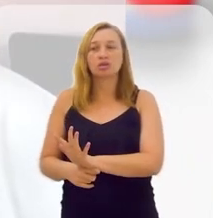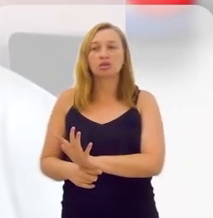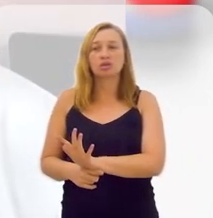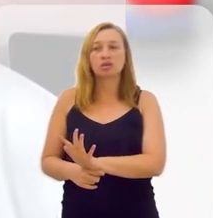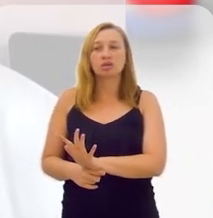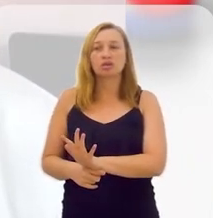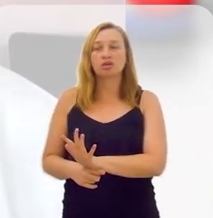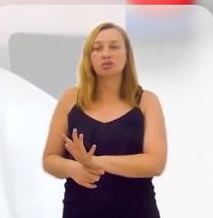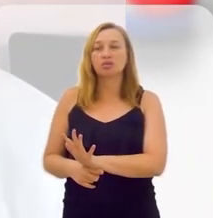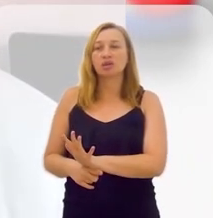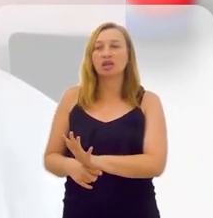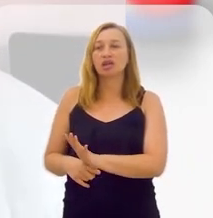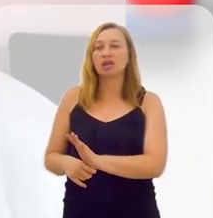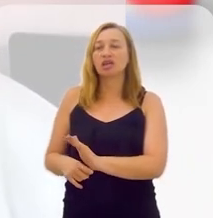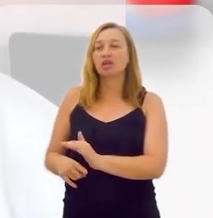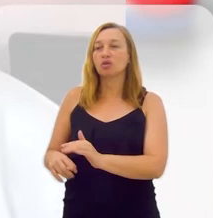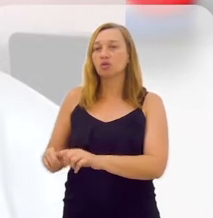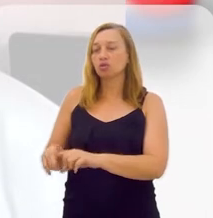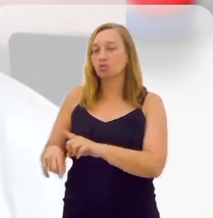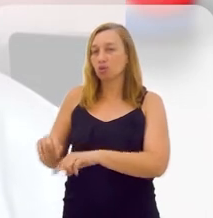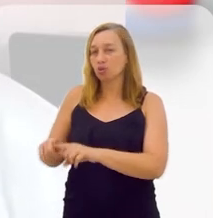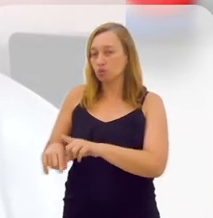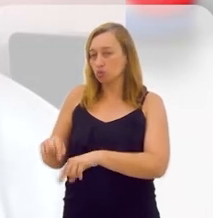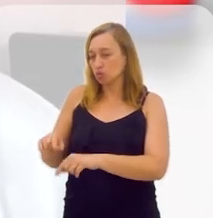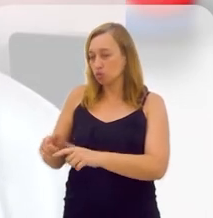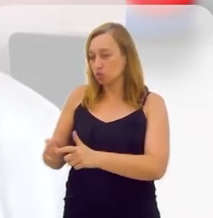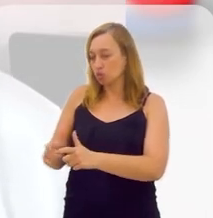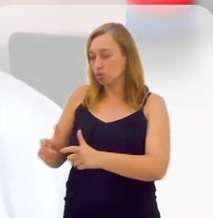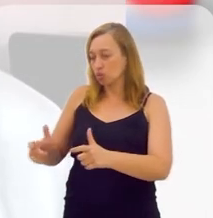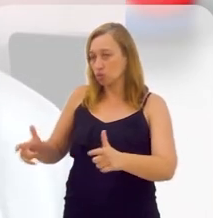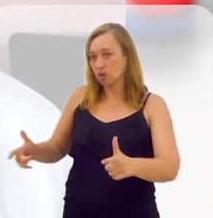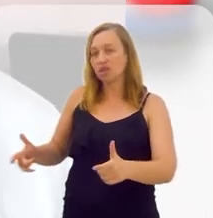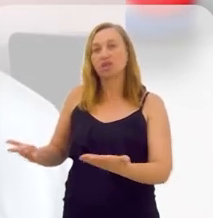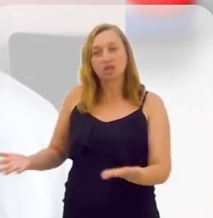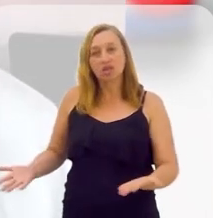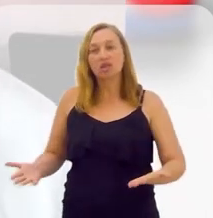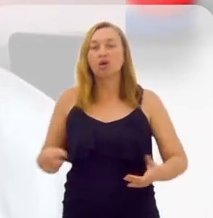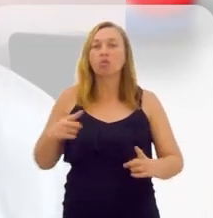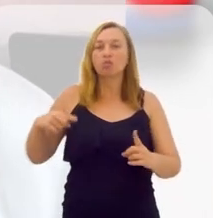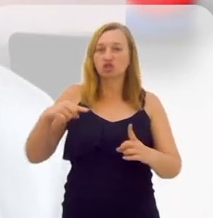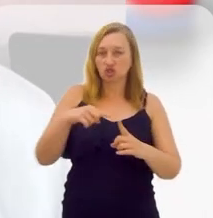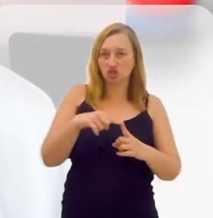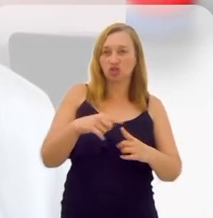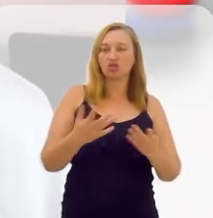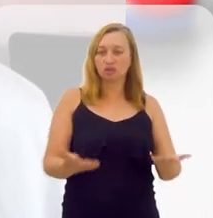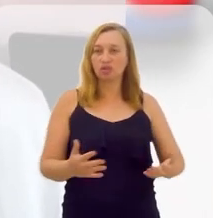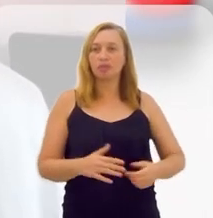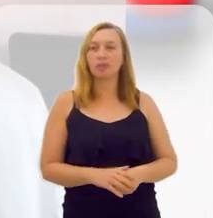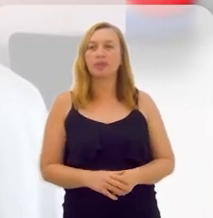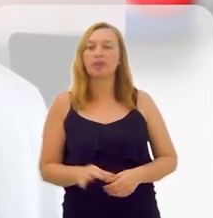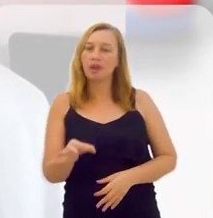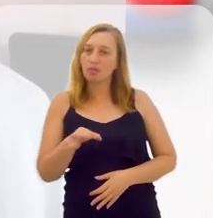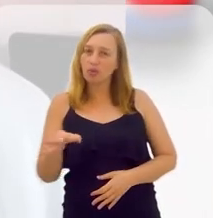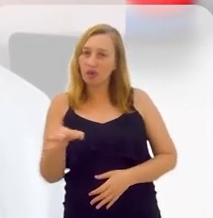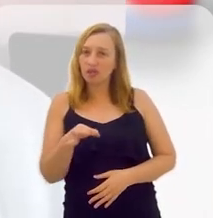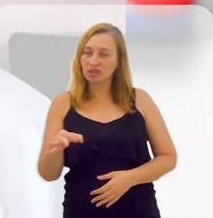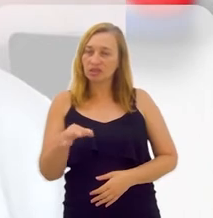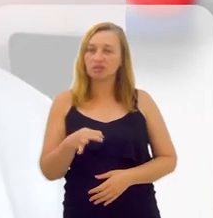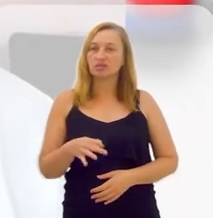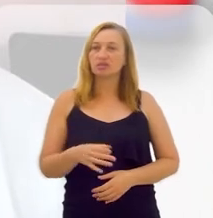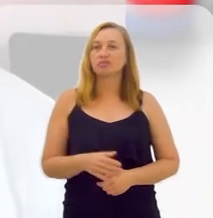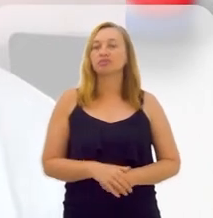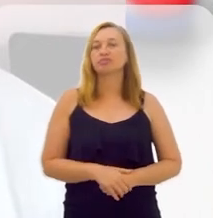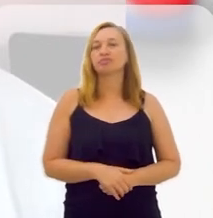para que o comércio cresça, entendeu? Essa é o objetivo da